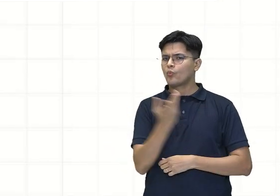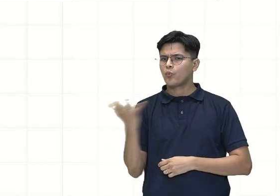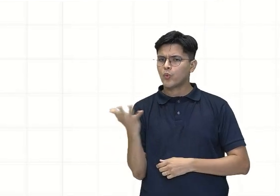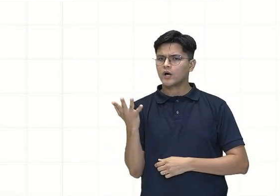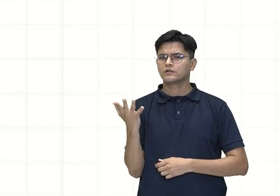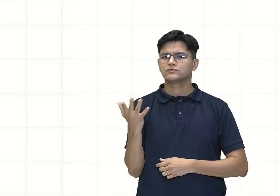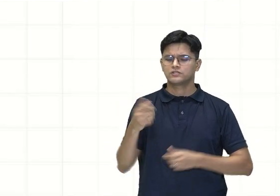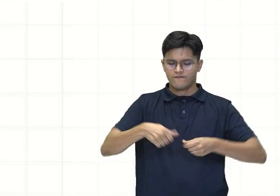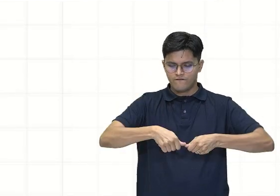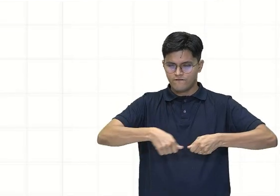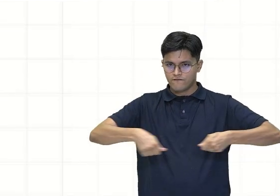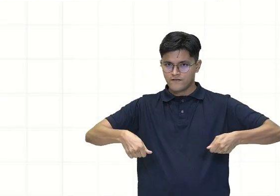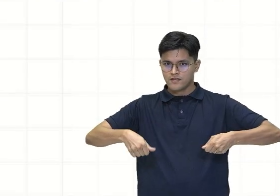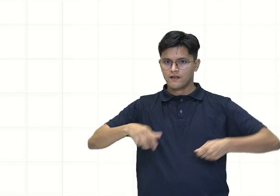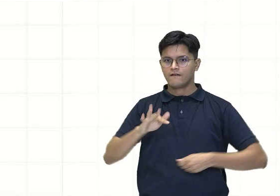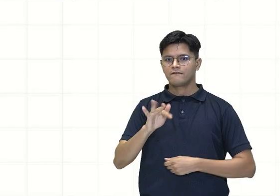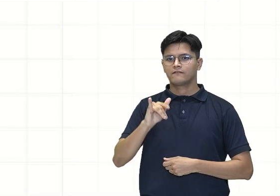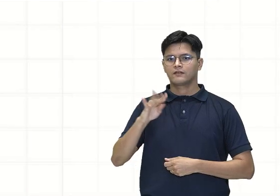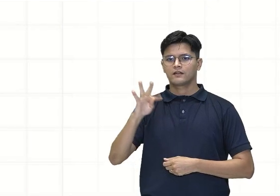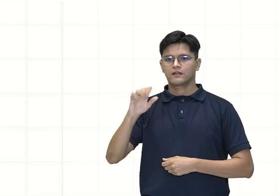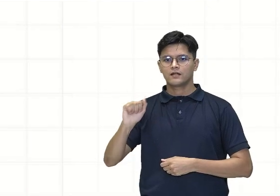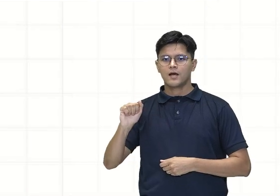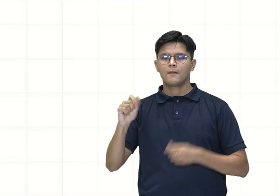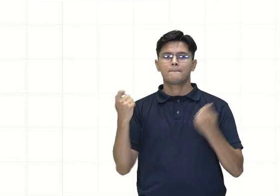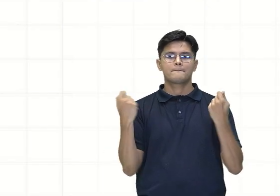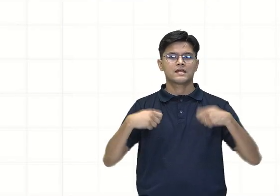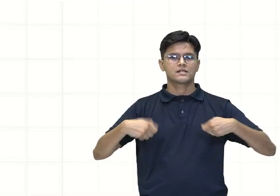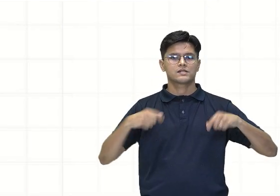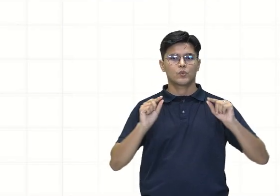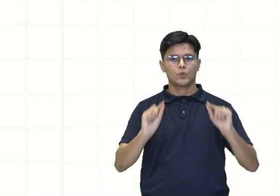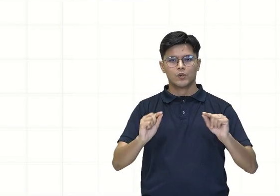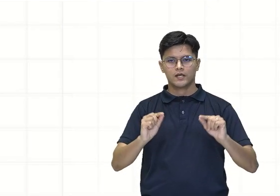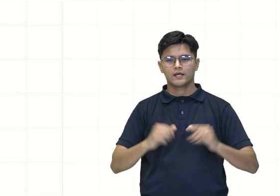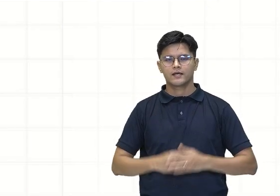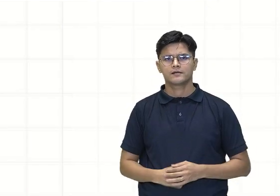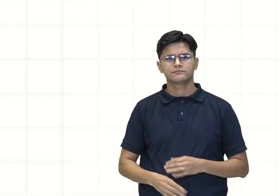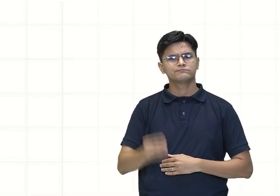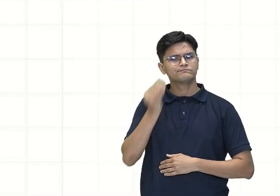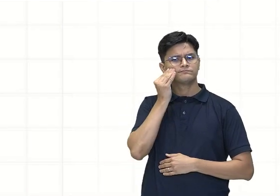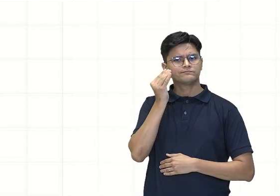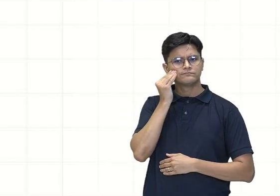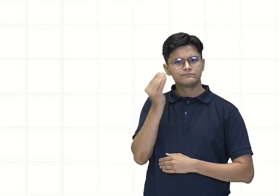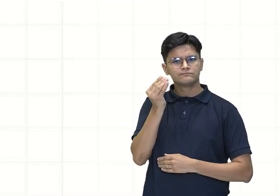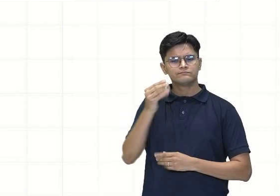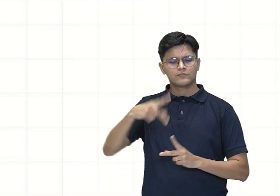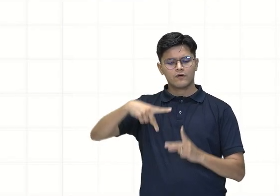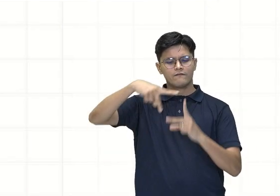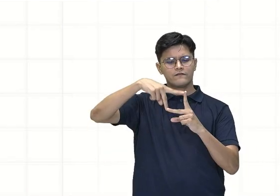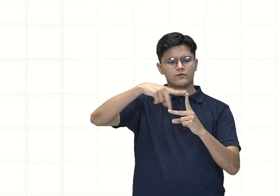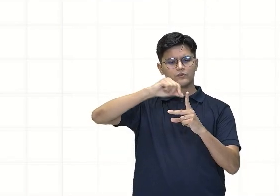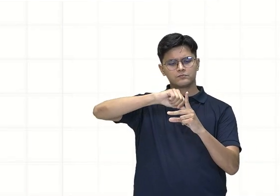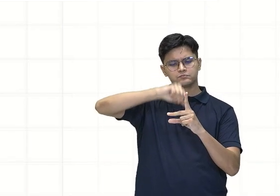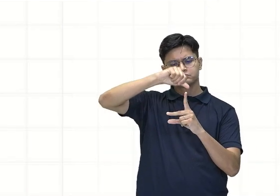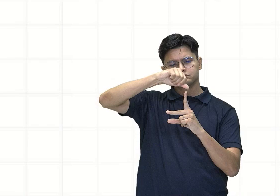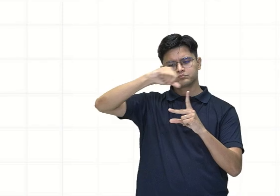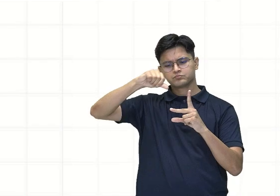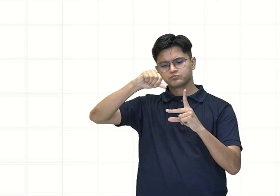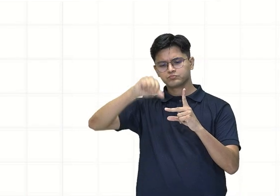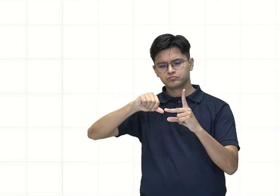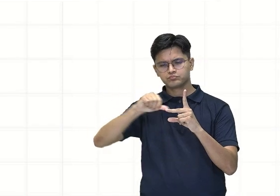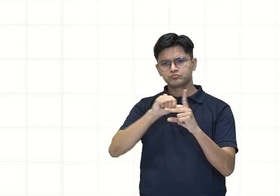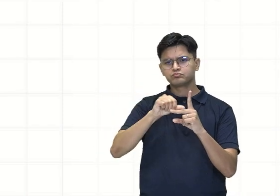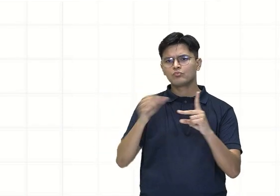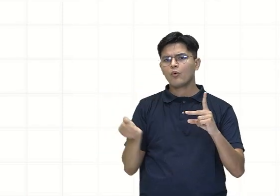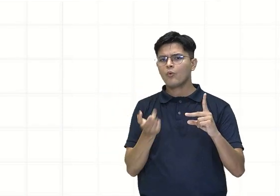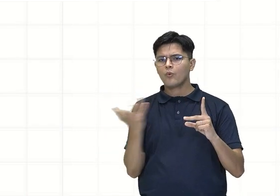que a gente vai ter que fazer? Vamos ter que conferir o contorno da figura, tá? Lembrando